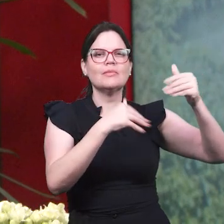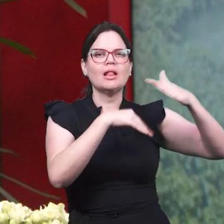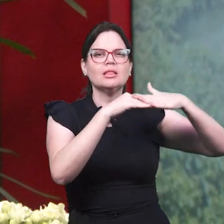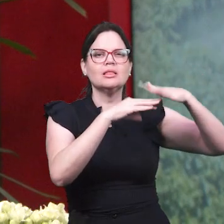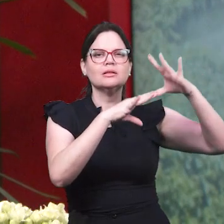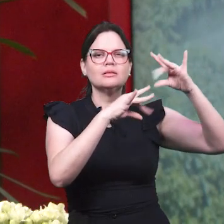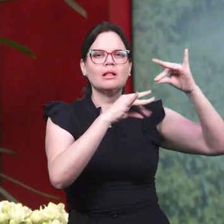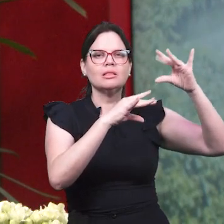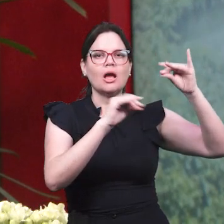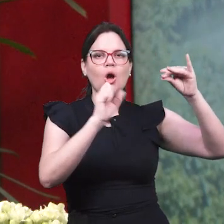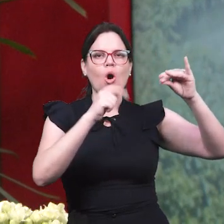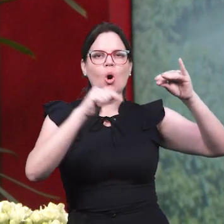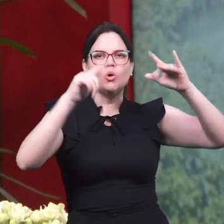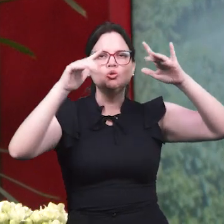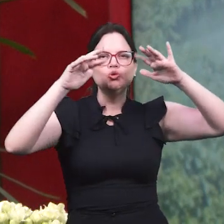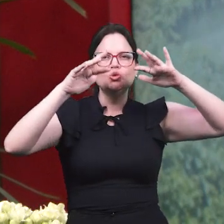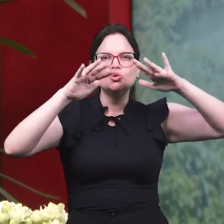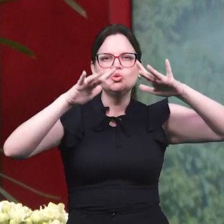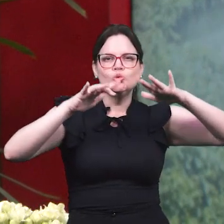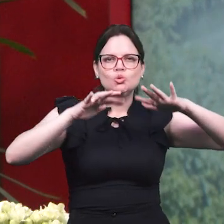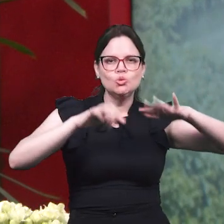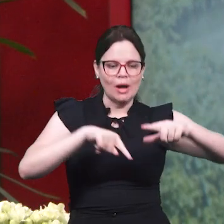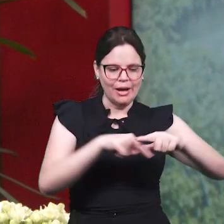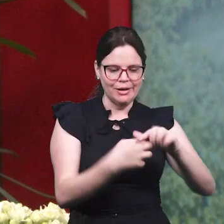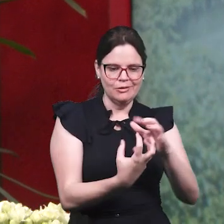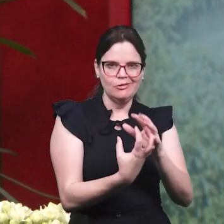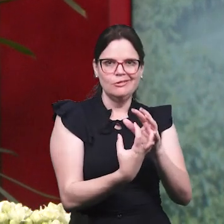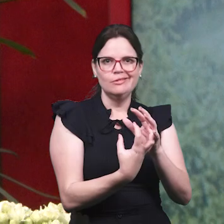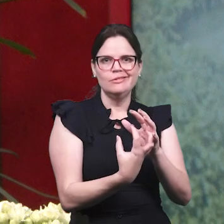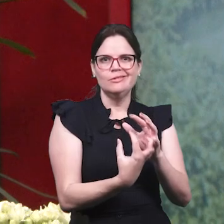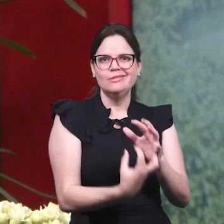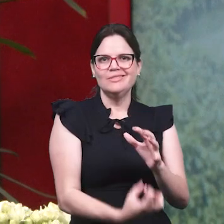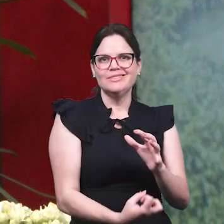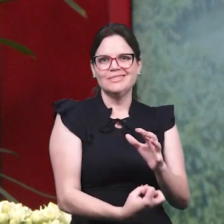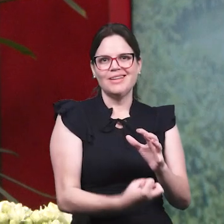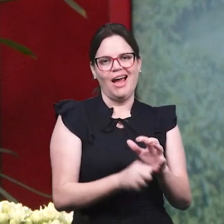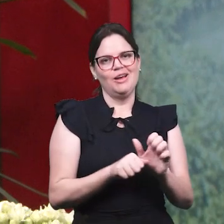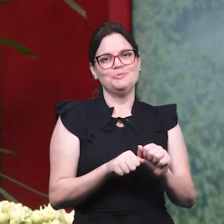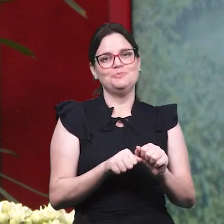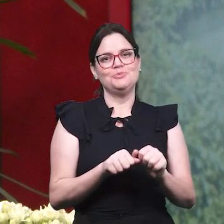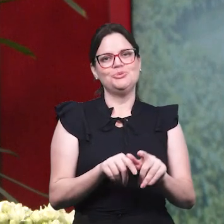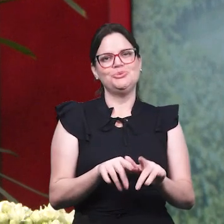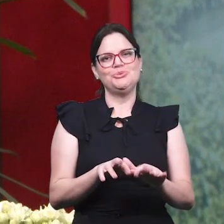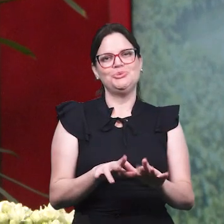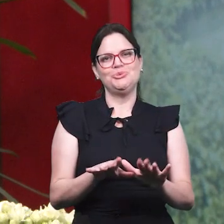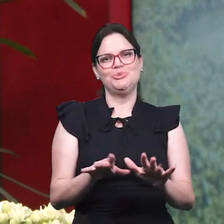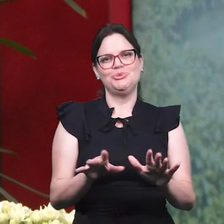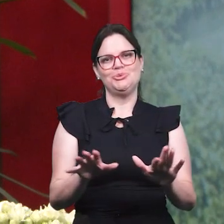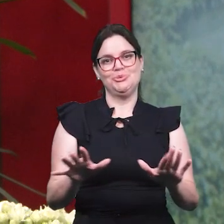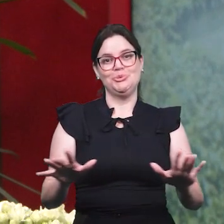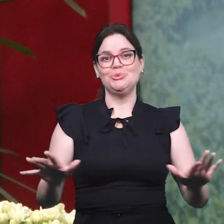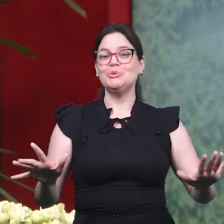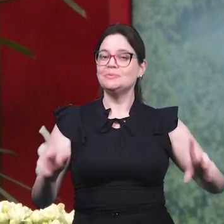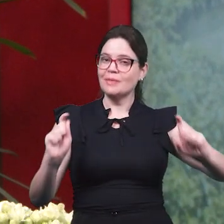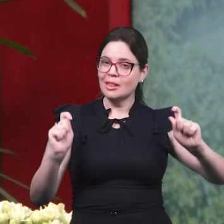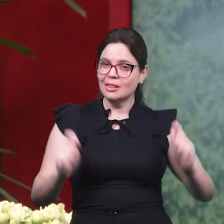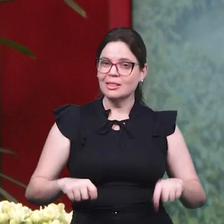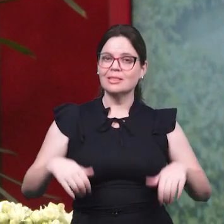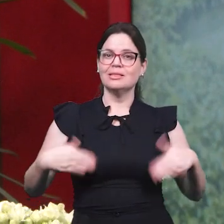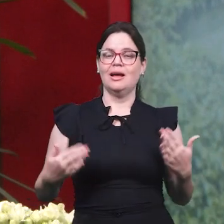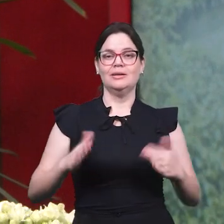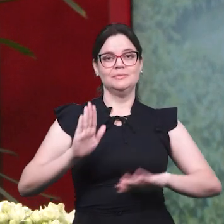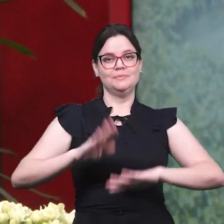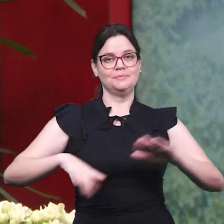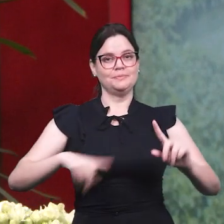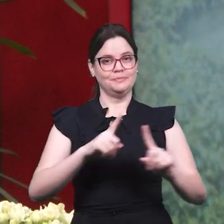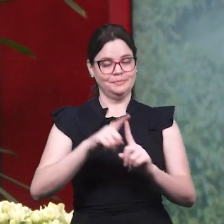aquele solo, vai fazer com que esse material absorva. Então, dependendo da região, dependendo do solo,